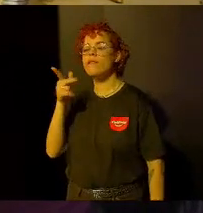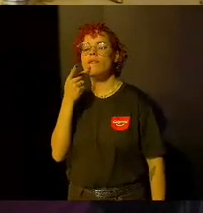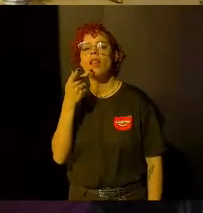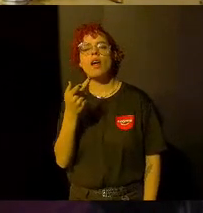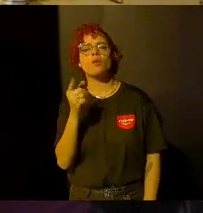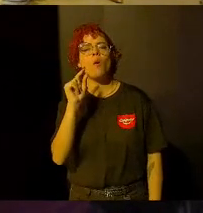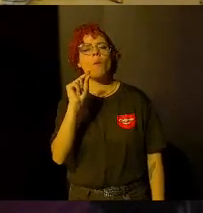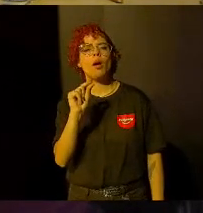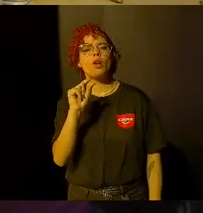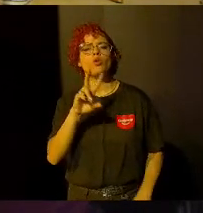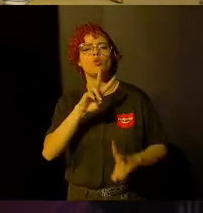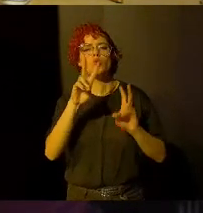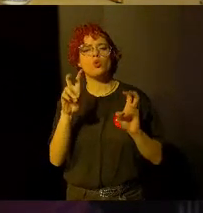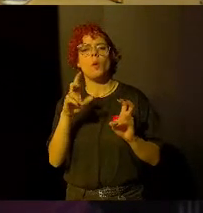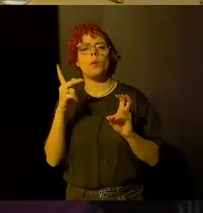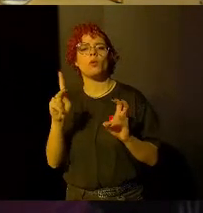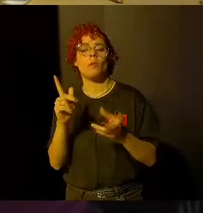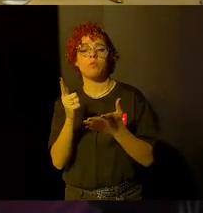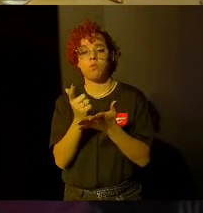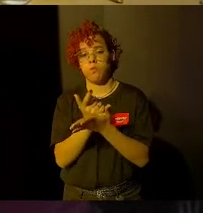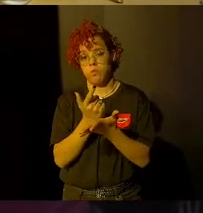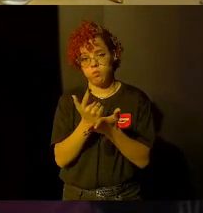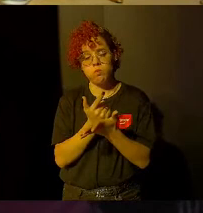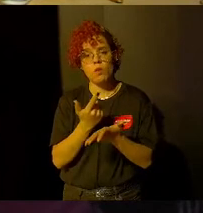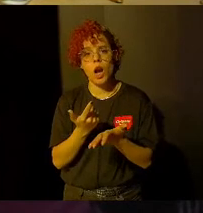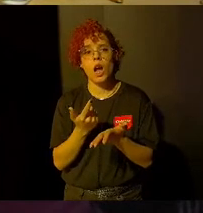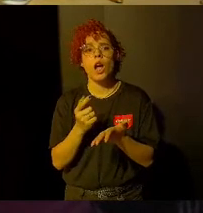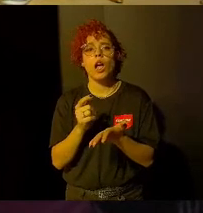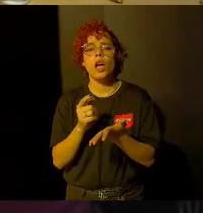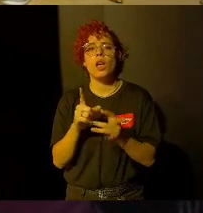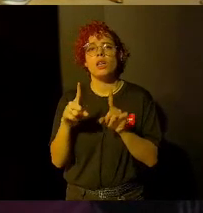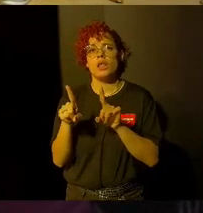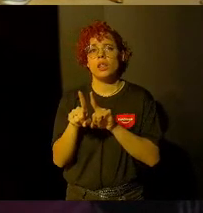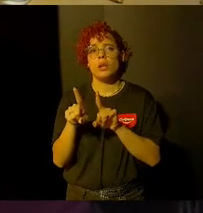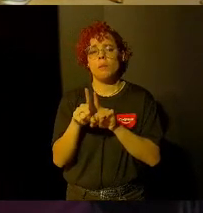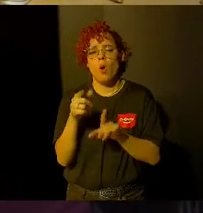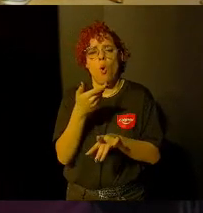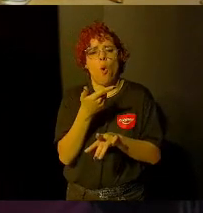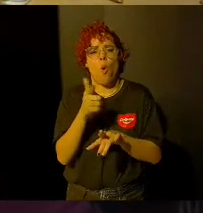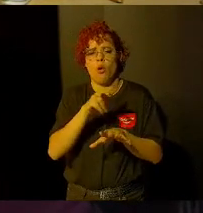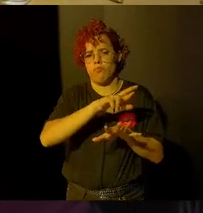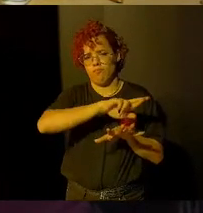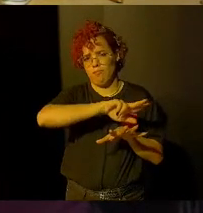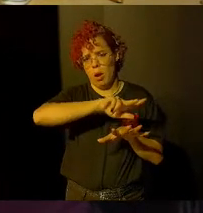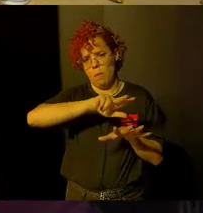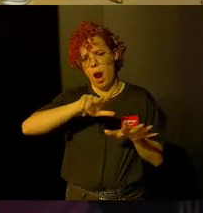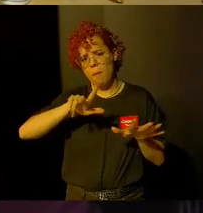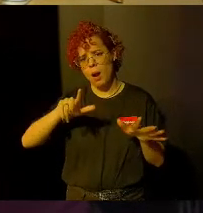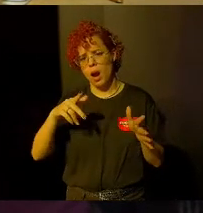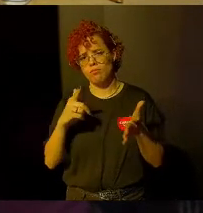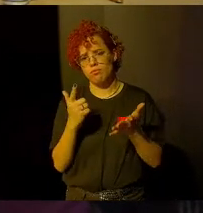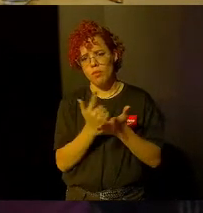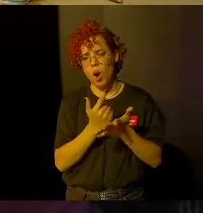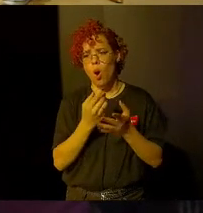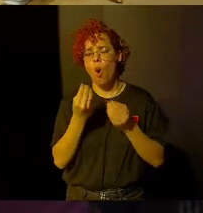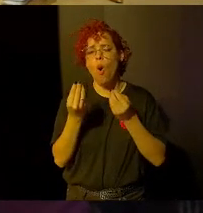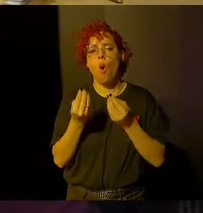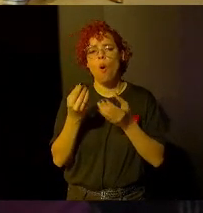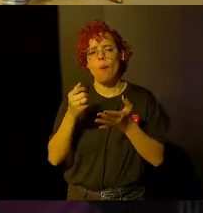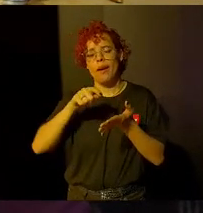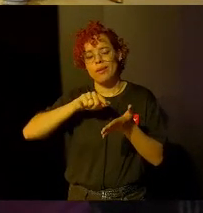dessa sua obra e também aqui aqui outras obras você recorreu né ao longo dessa escrita